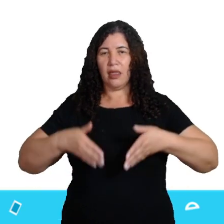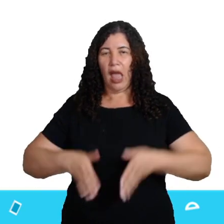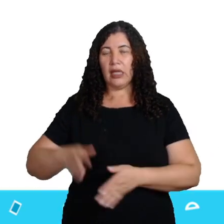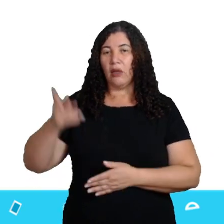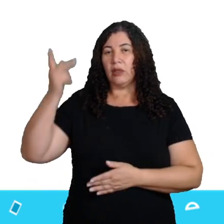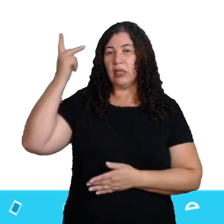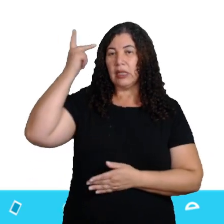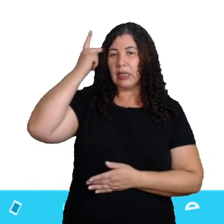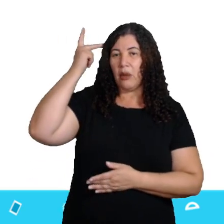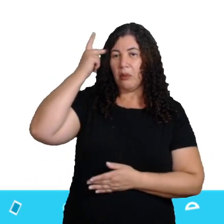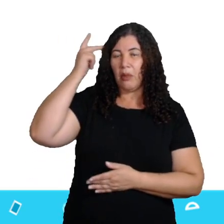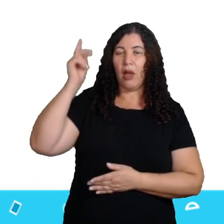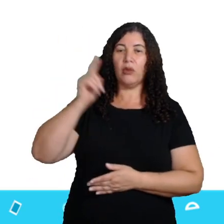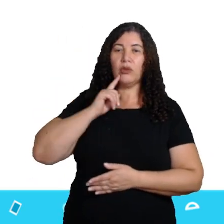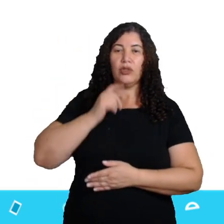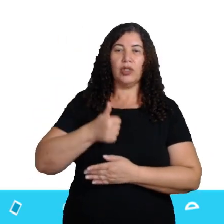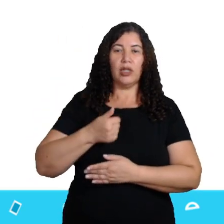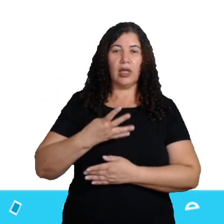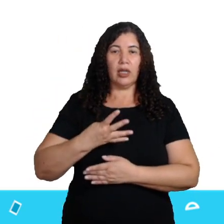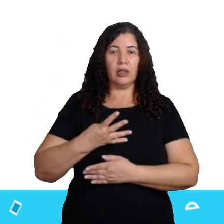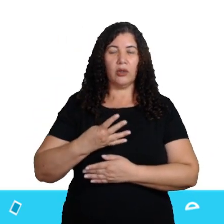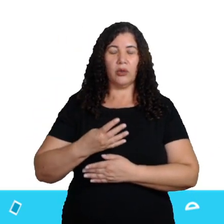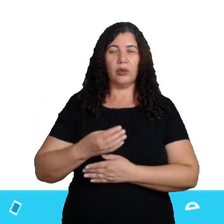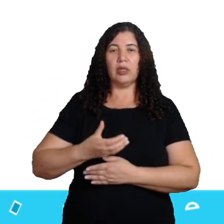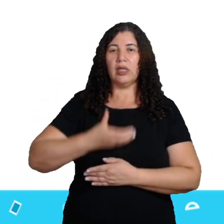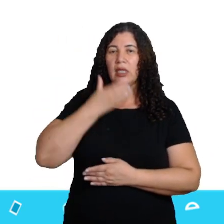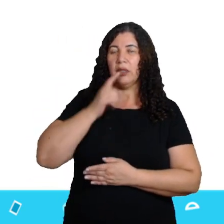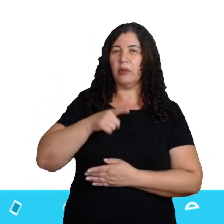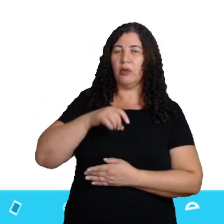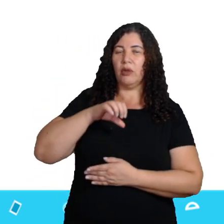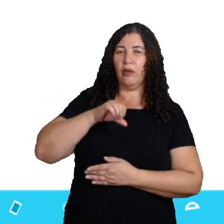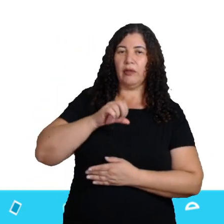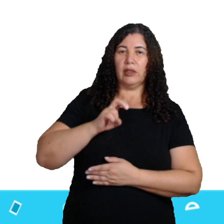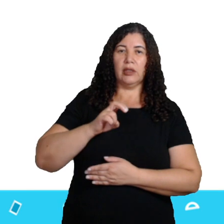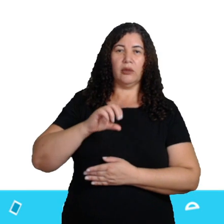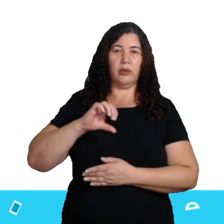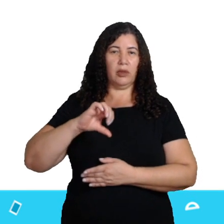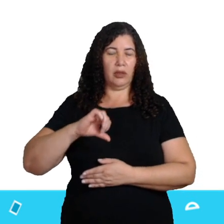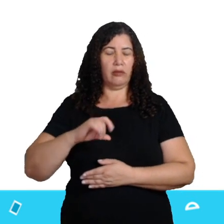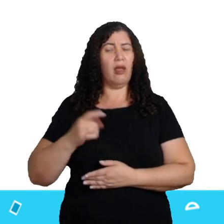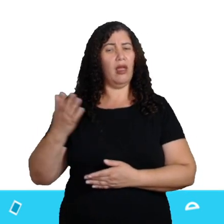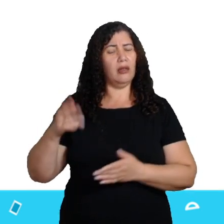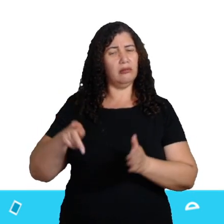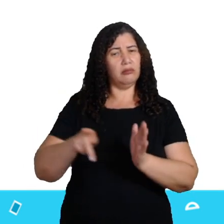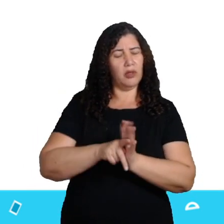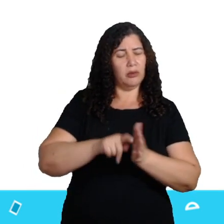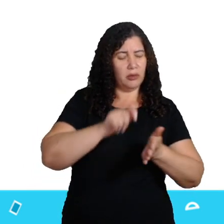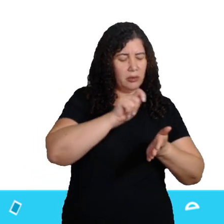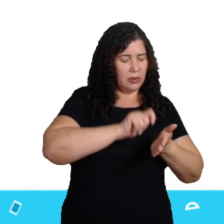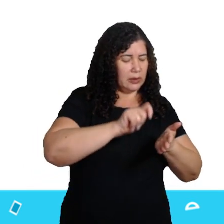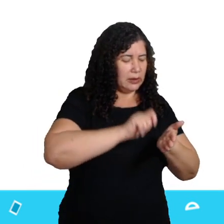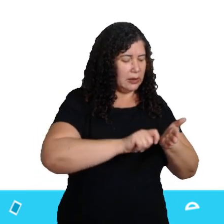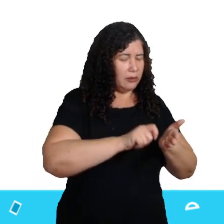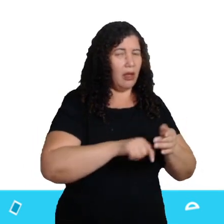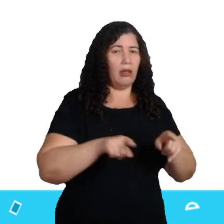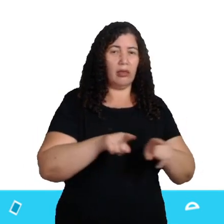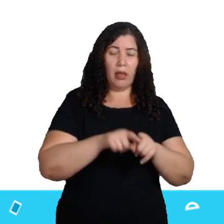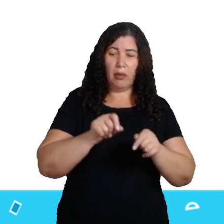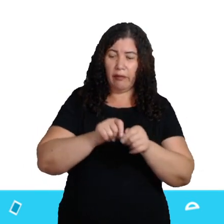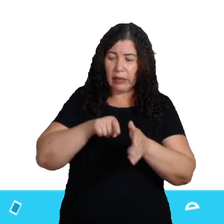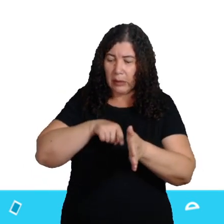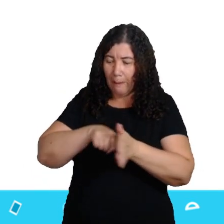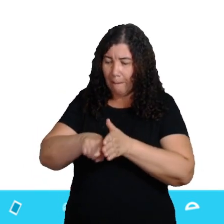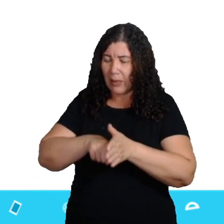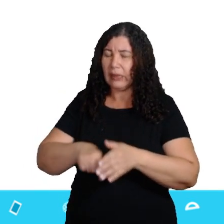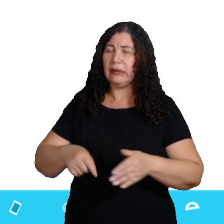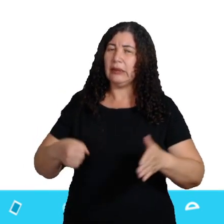de 1959. Márcio Barbosa é escritor, pesquisador e